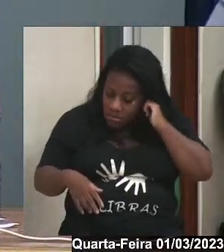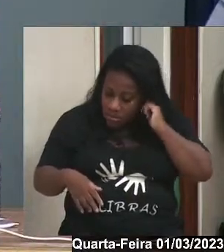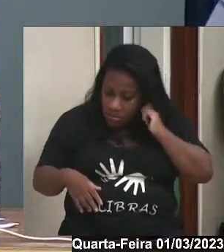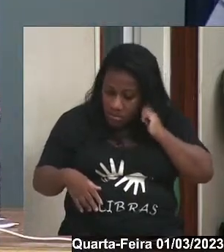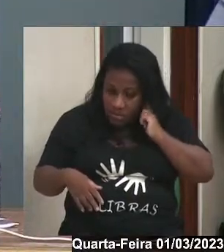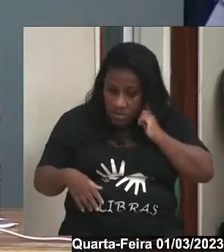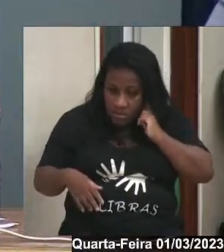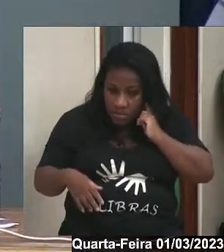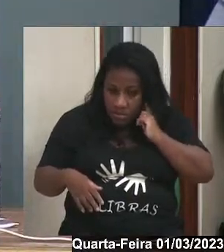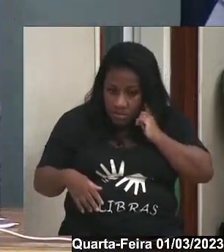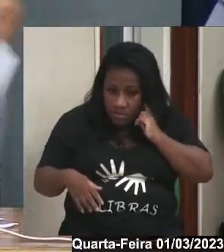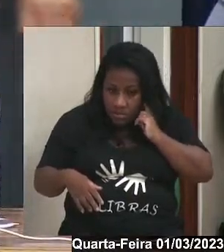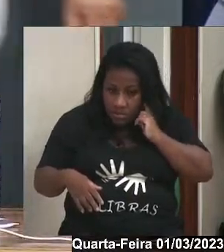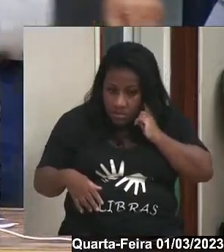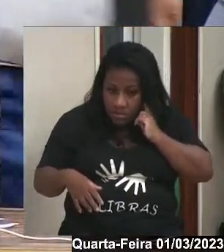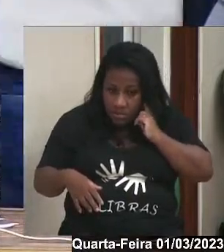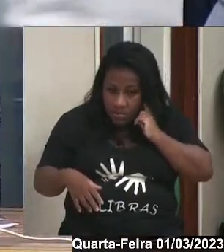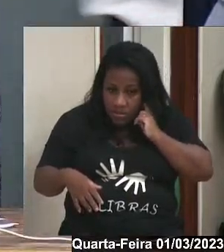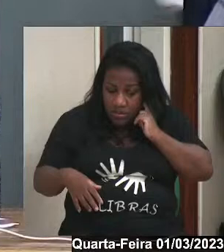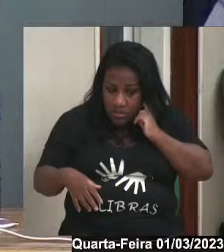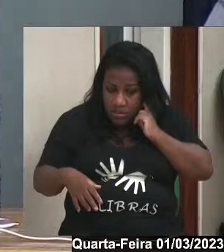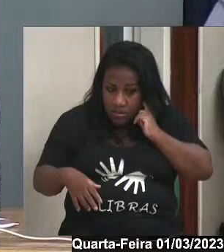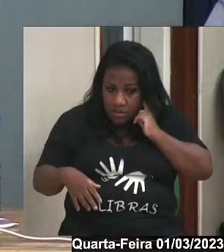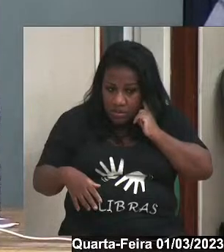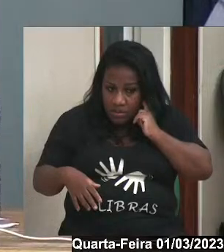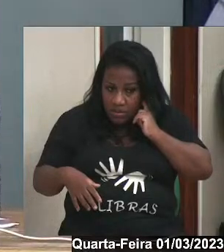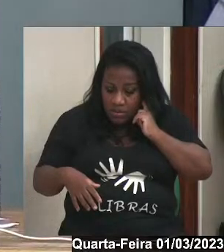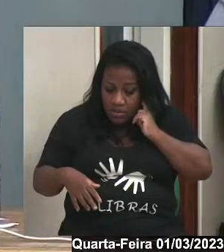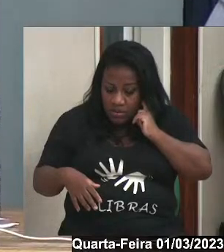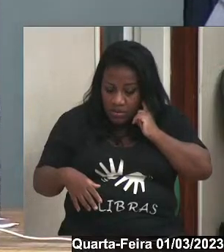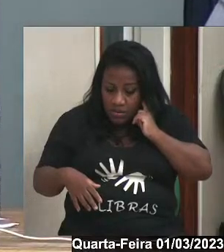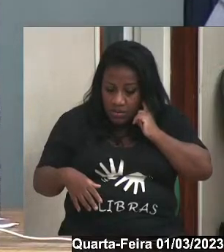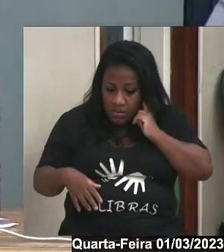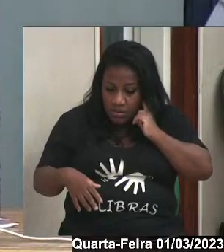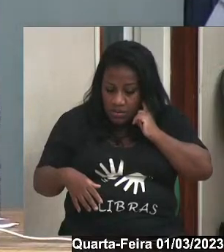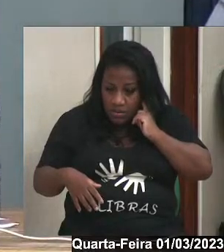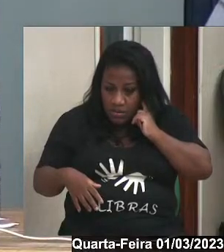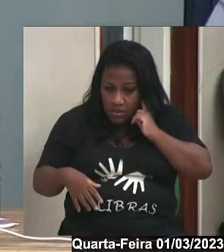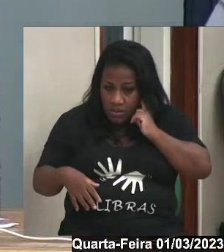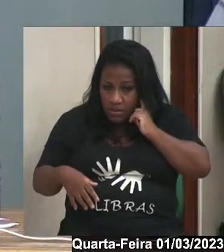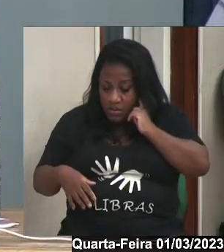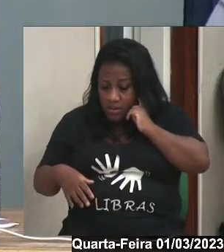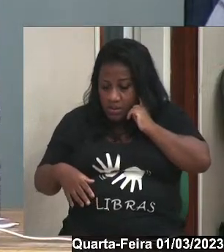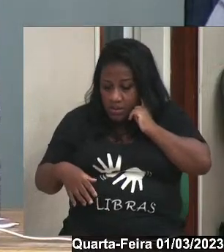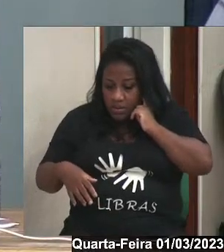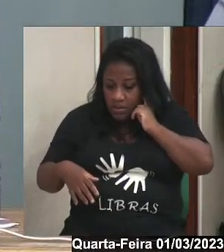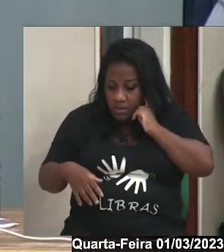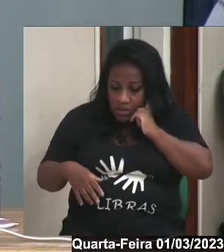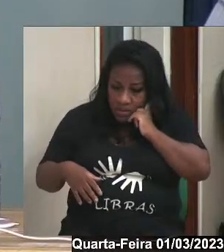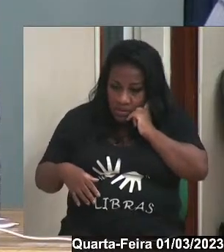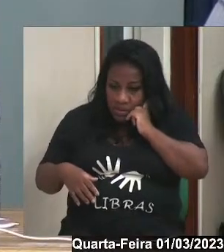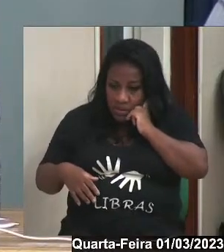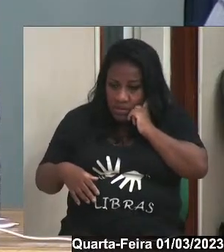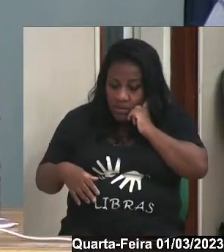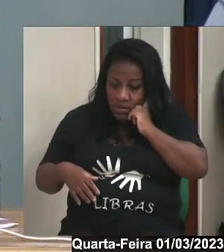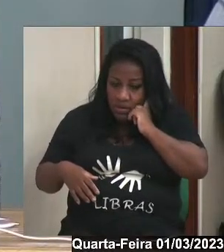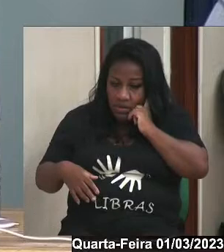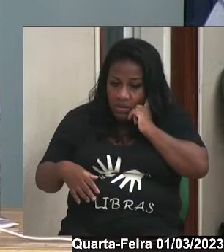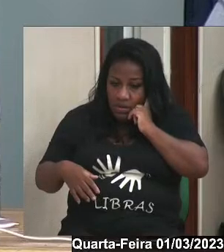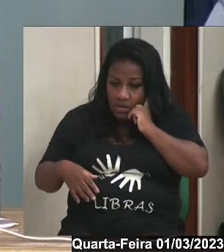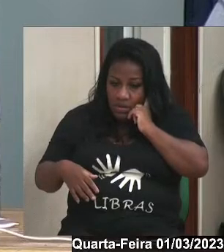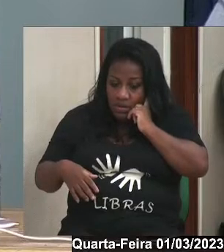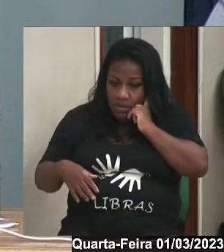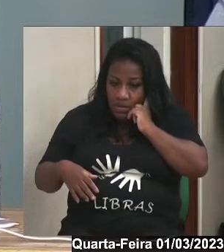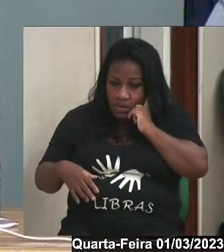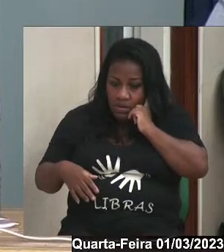constar a seguinte projeto de lei. Número 2/23, de autoria do vereador Francisco Renato de Oliveira Vieira, que